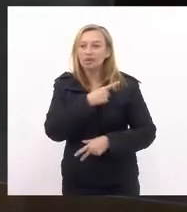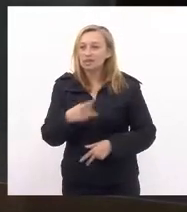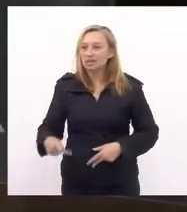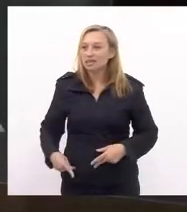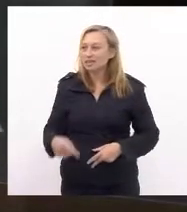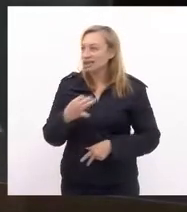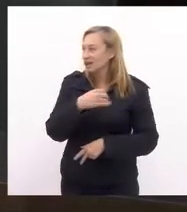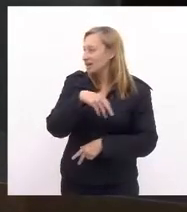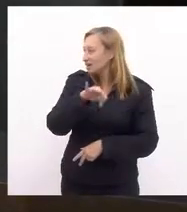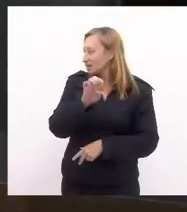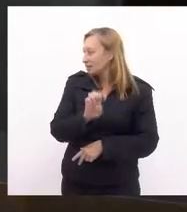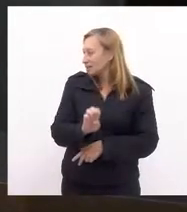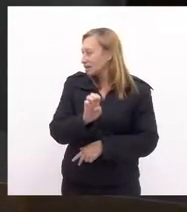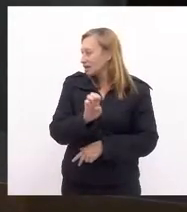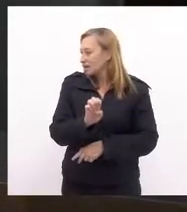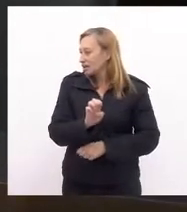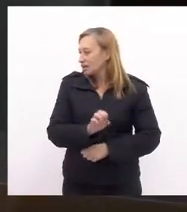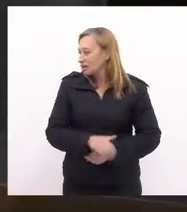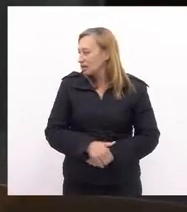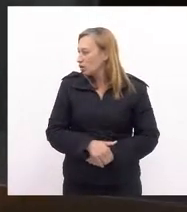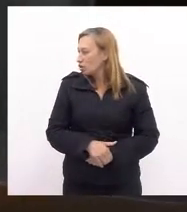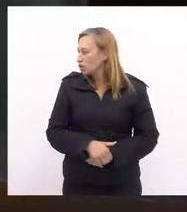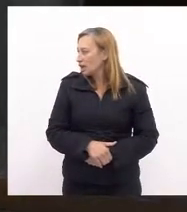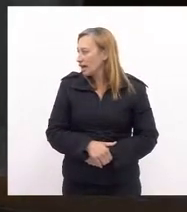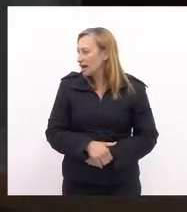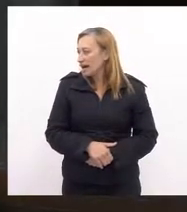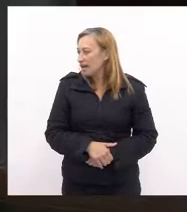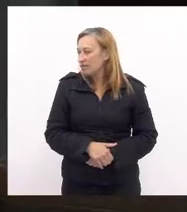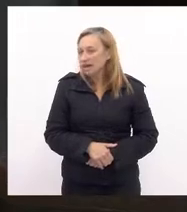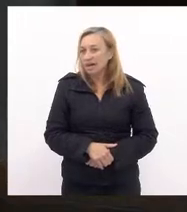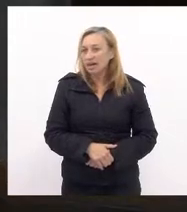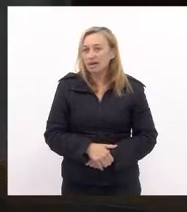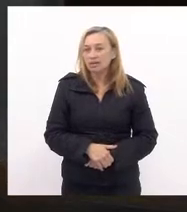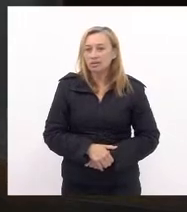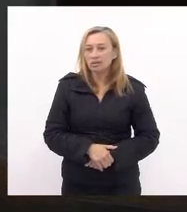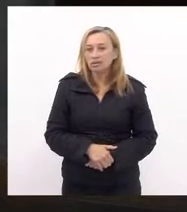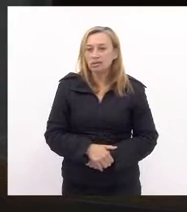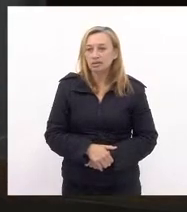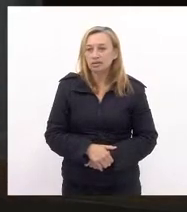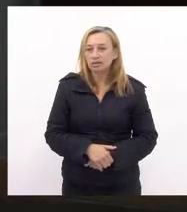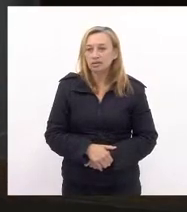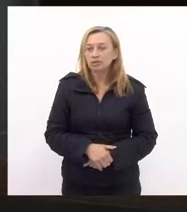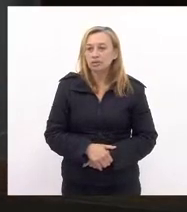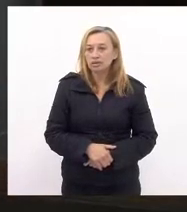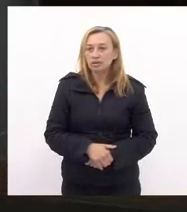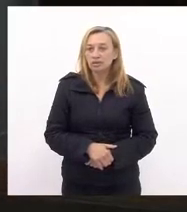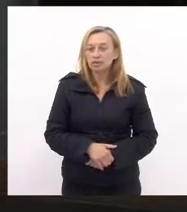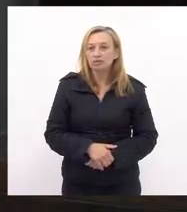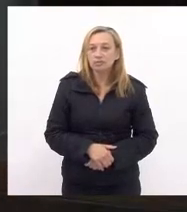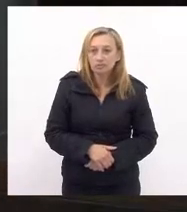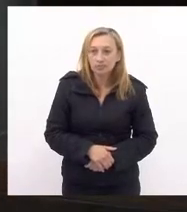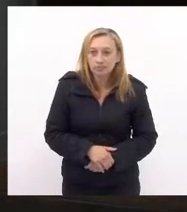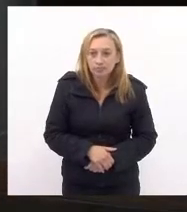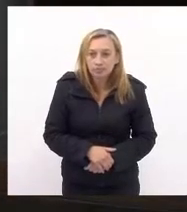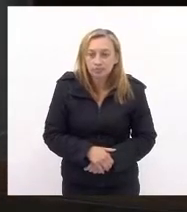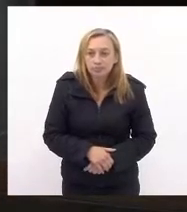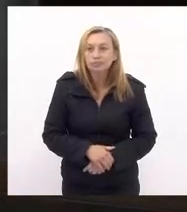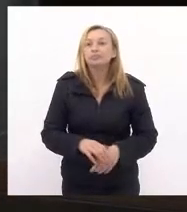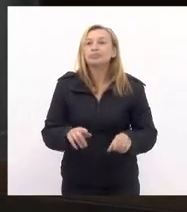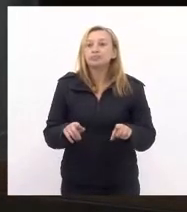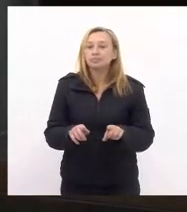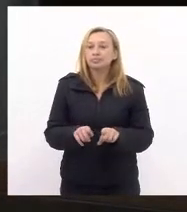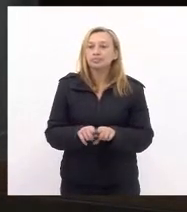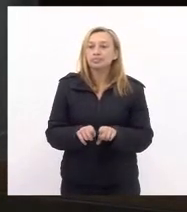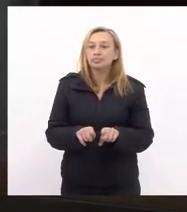Elizabeth Ferraz reuniu o nosso Conselho Nacional Interreligioso da Ordem dos Capelães do Brasil, foi justamente